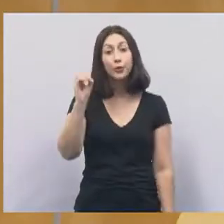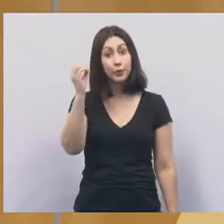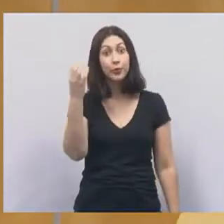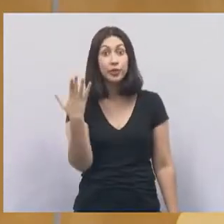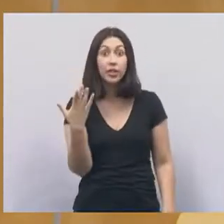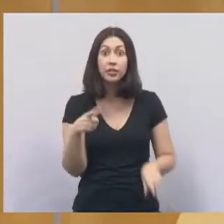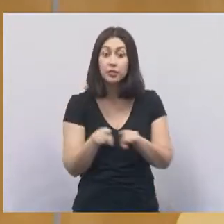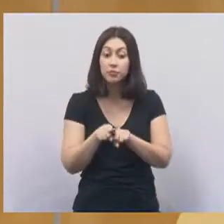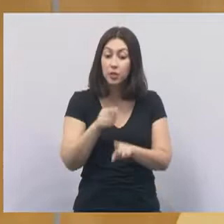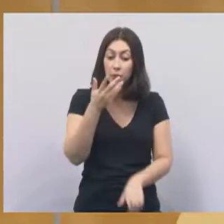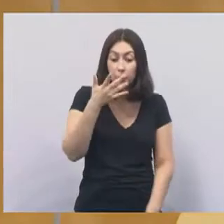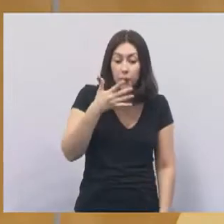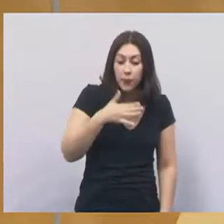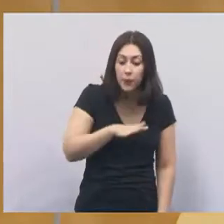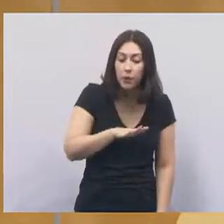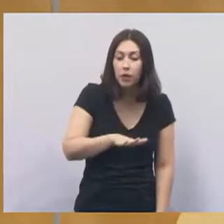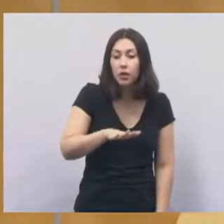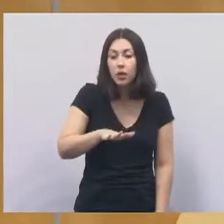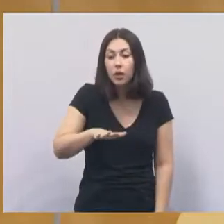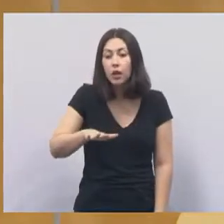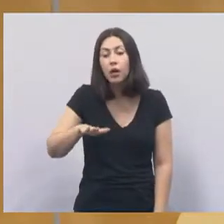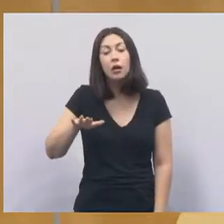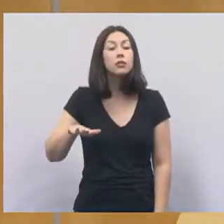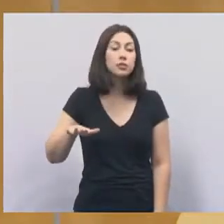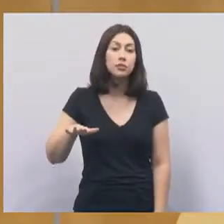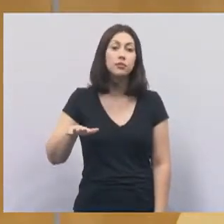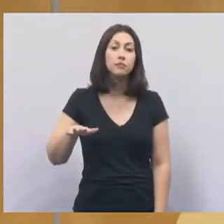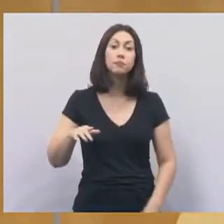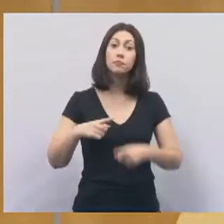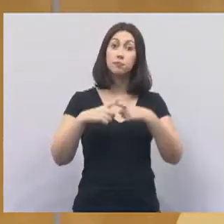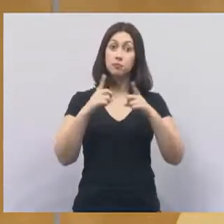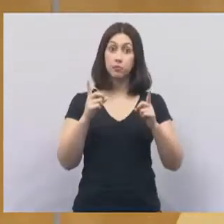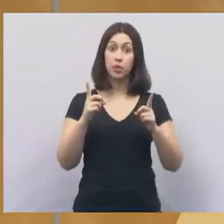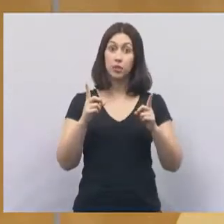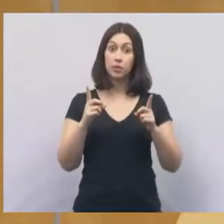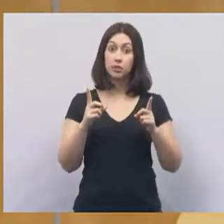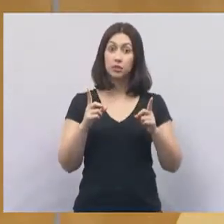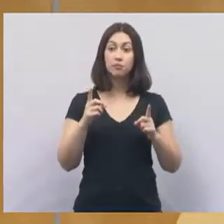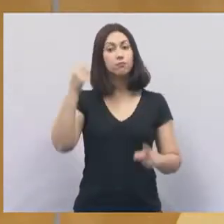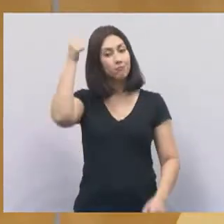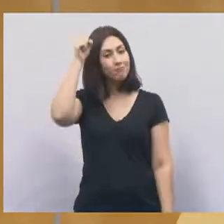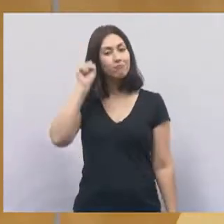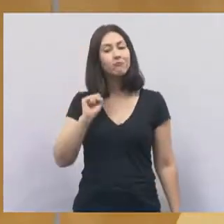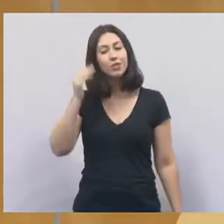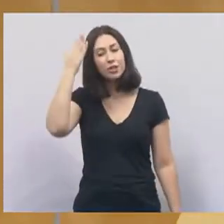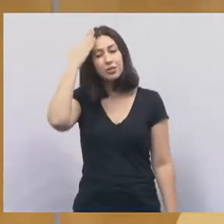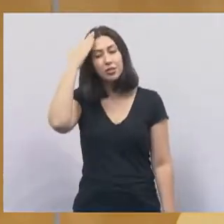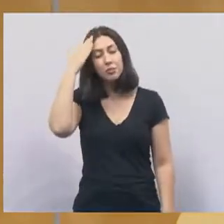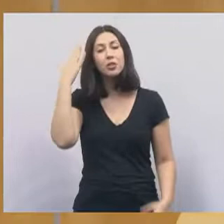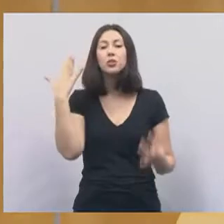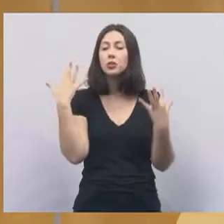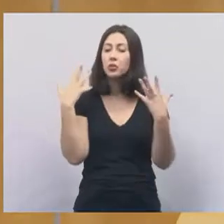com as crianças né que tem problemas respiratórios mas vereadora Sônia sabe que os animais são prejudicados